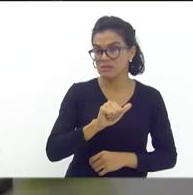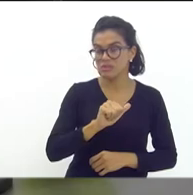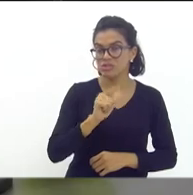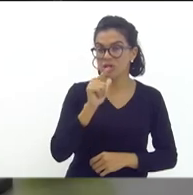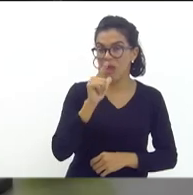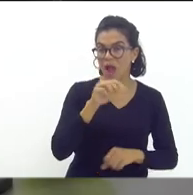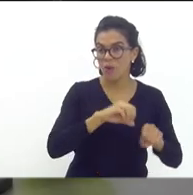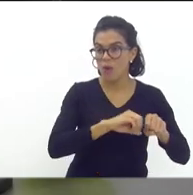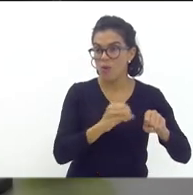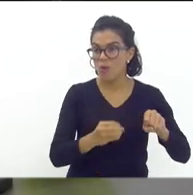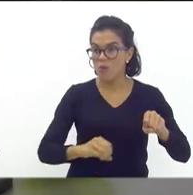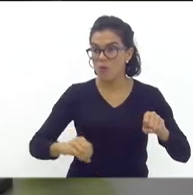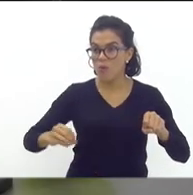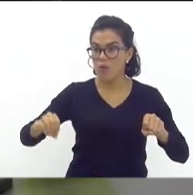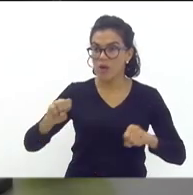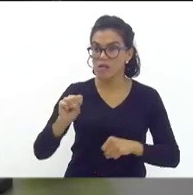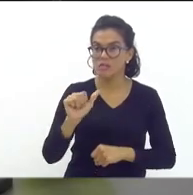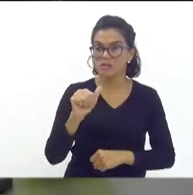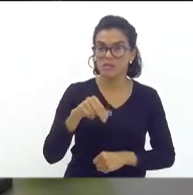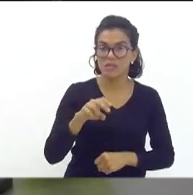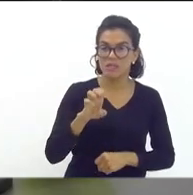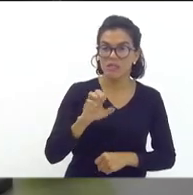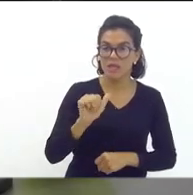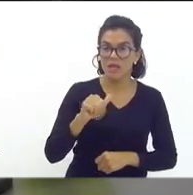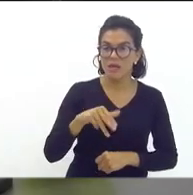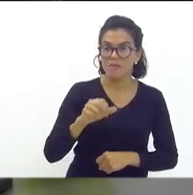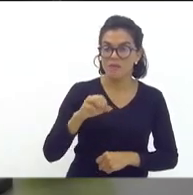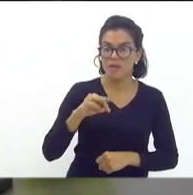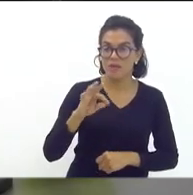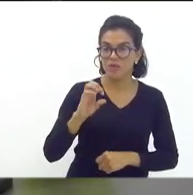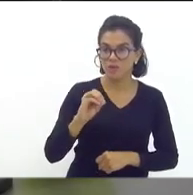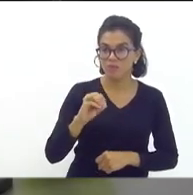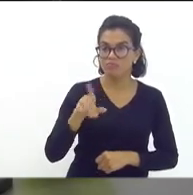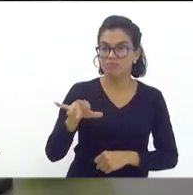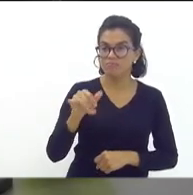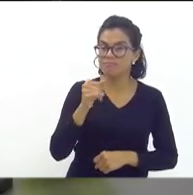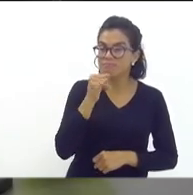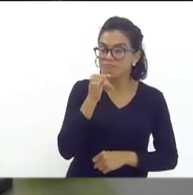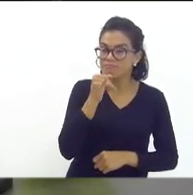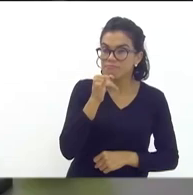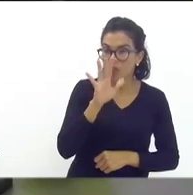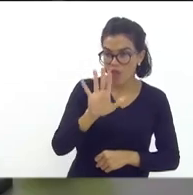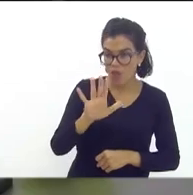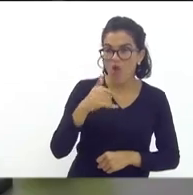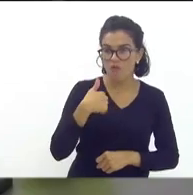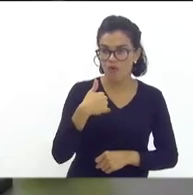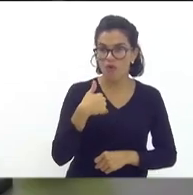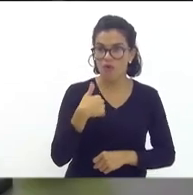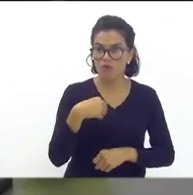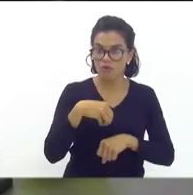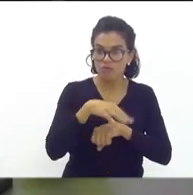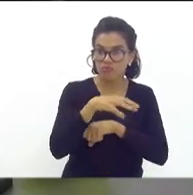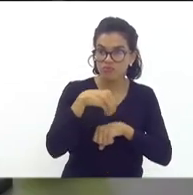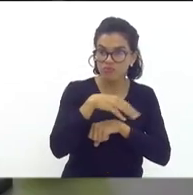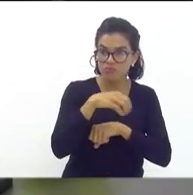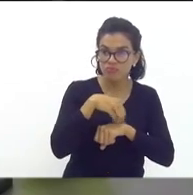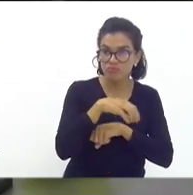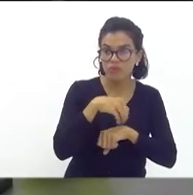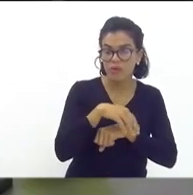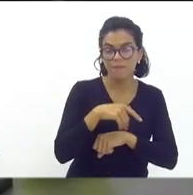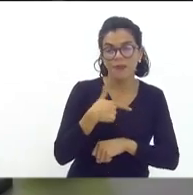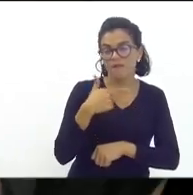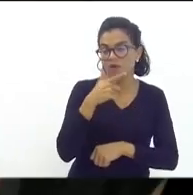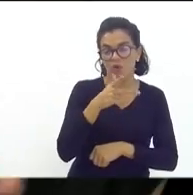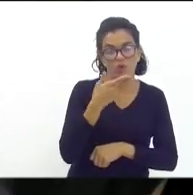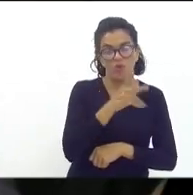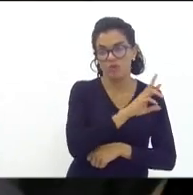a permissão para aquele de qualquer forma não conseguem responder